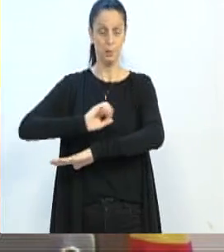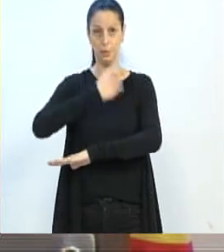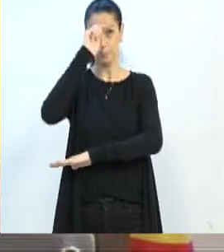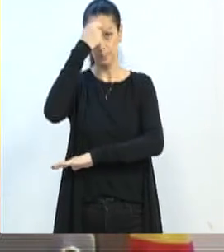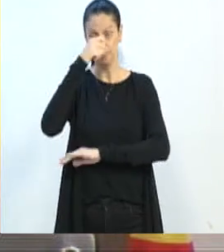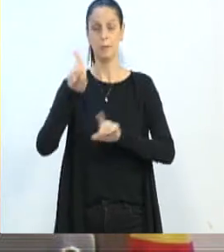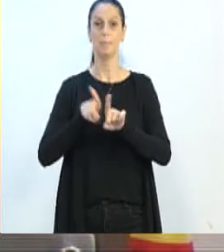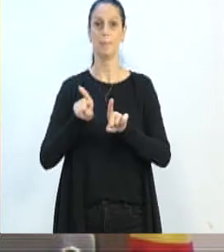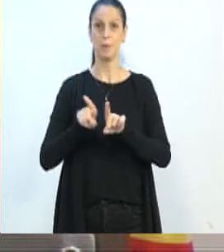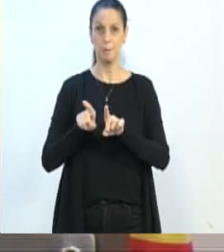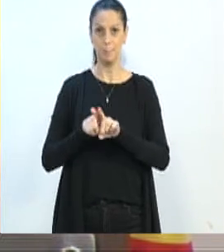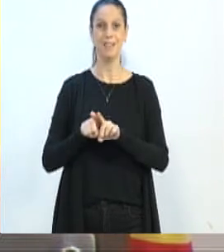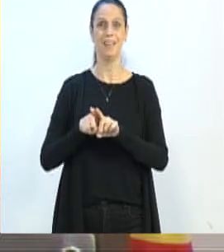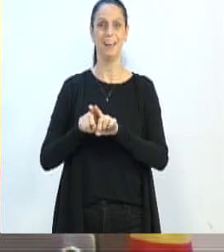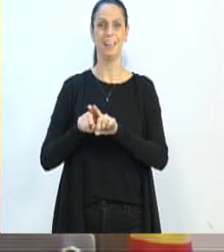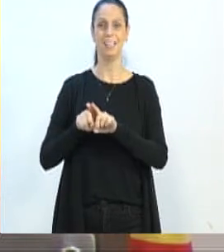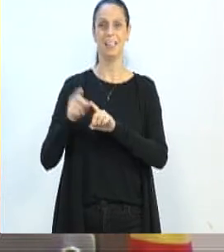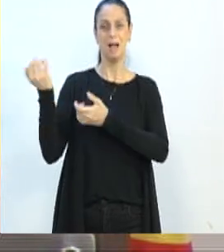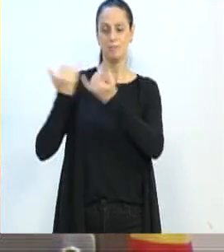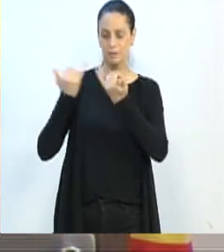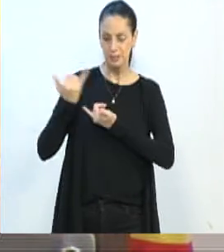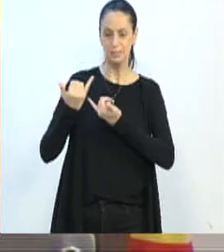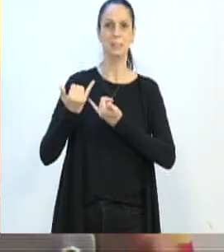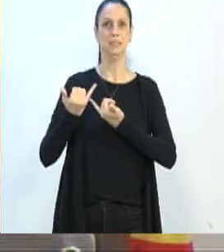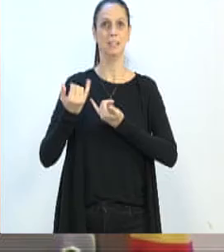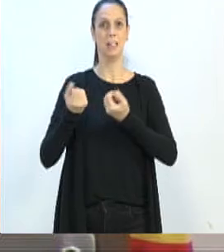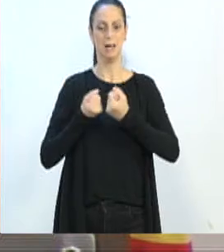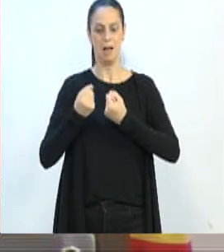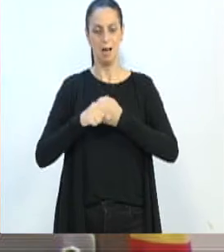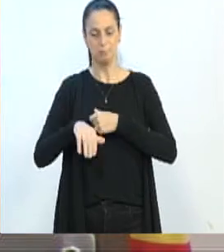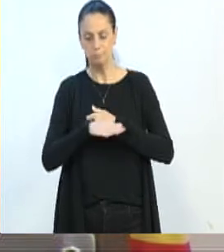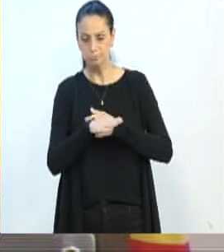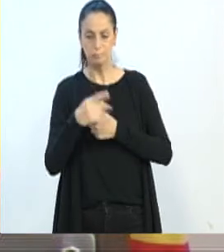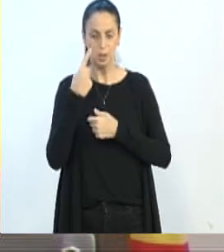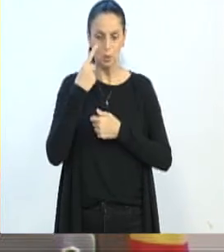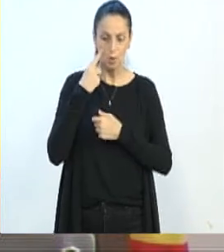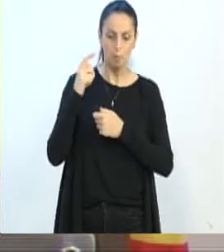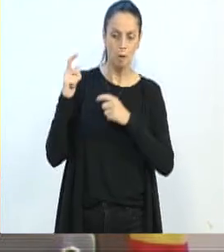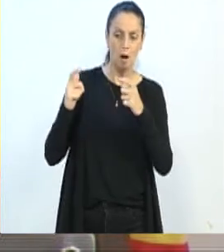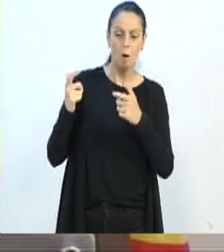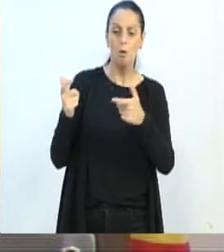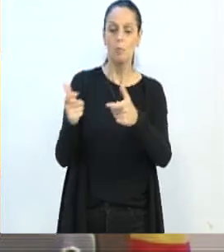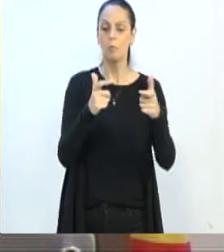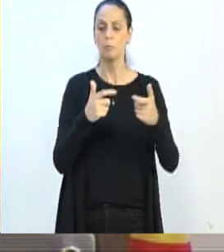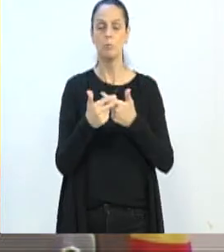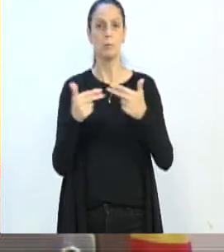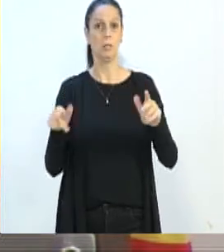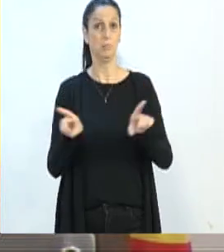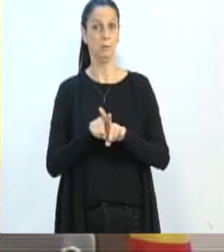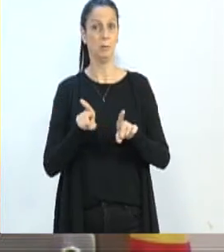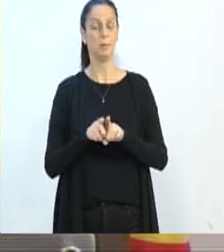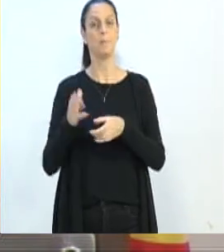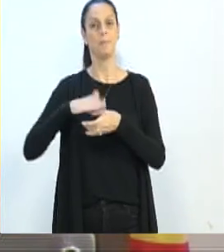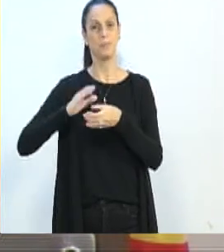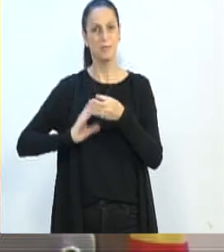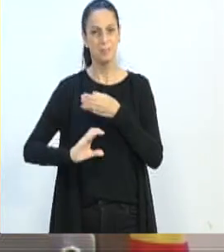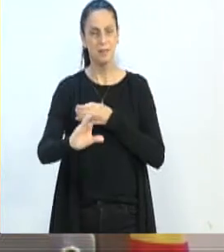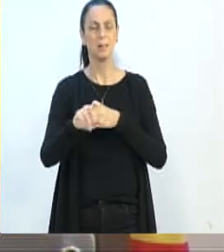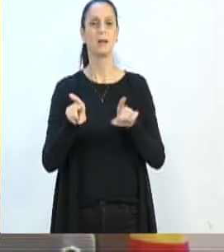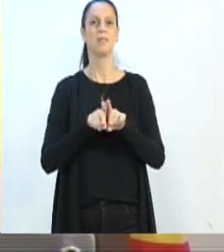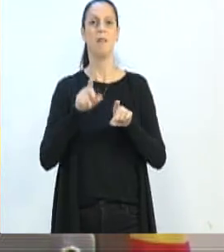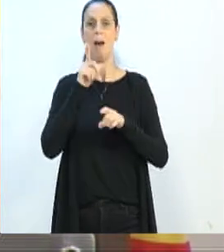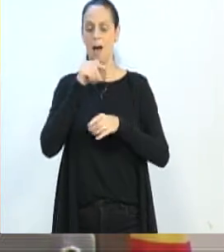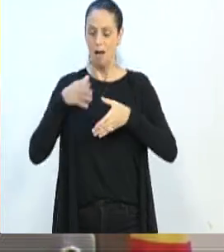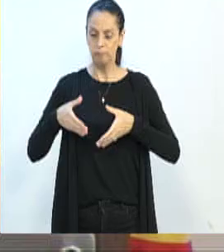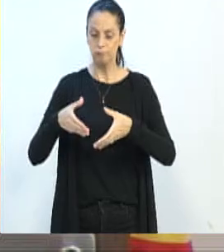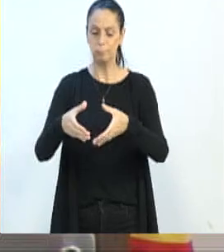reorganização porque a rott Caçadores merece né e não pode ficar com certeza daquele jeito ali as obras de Saneamento de de água